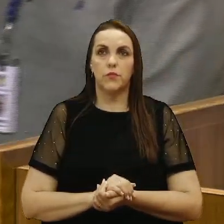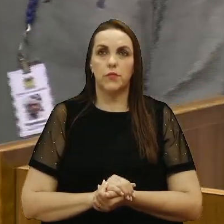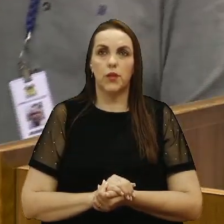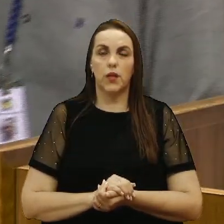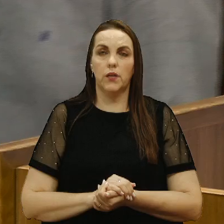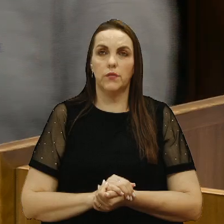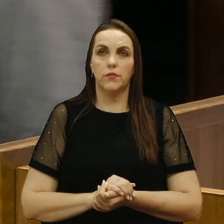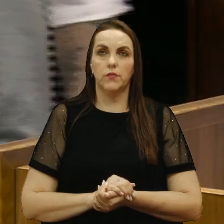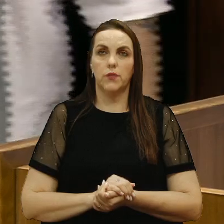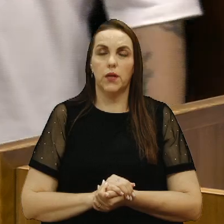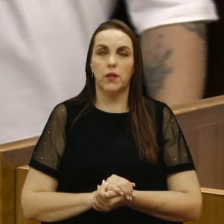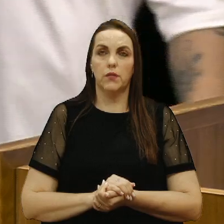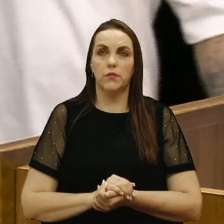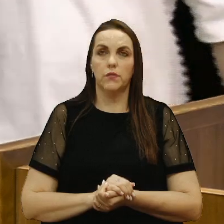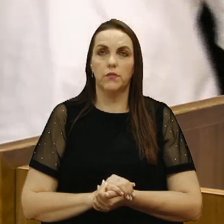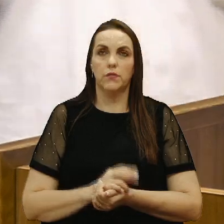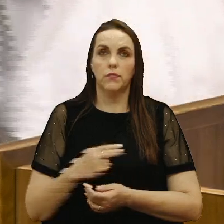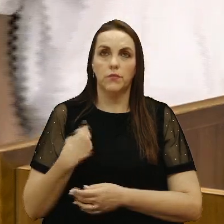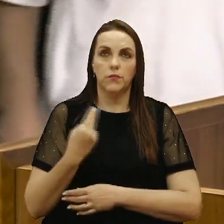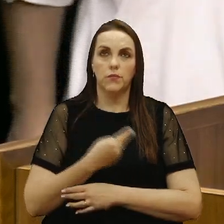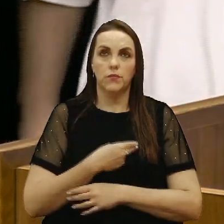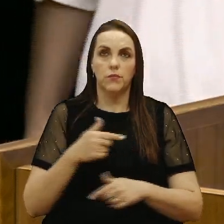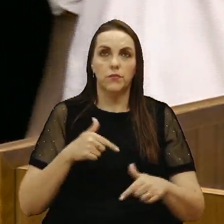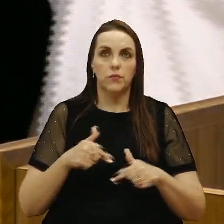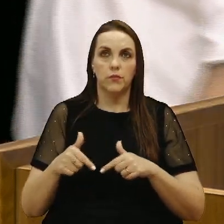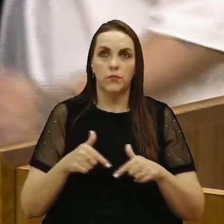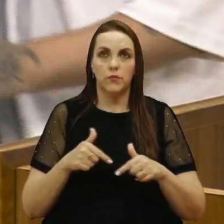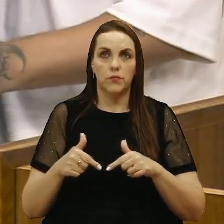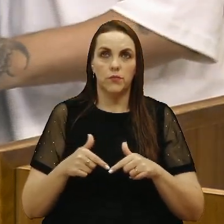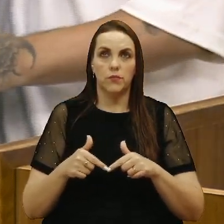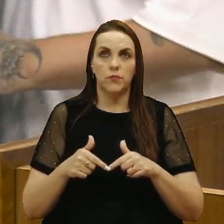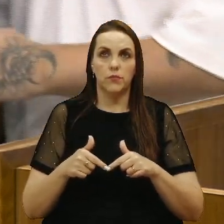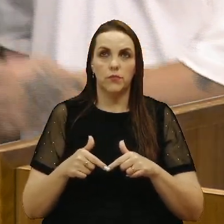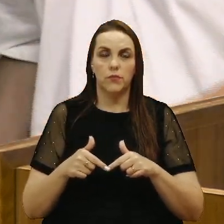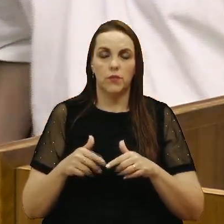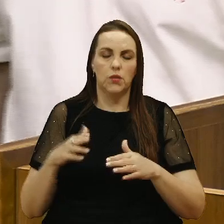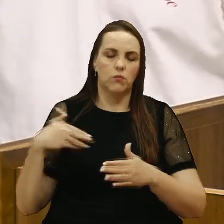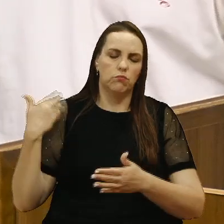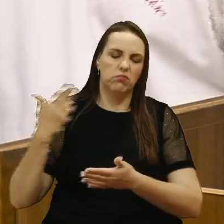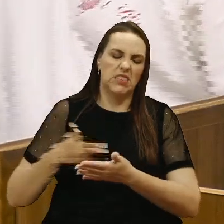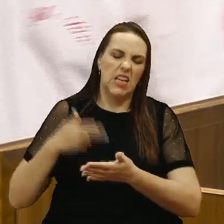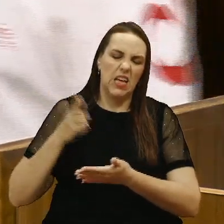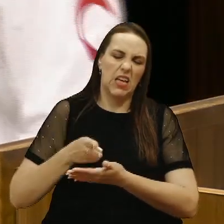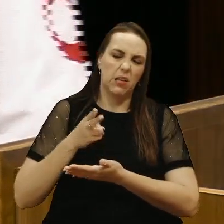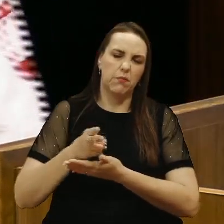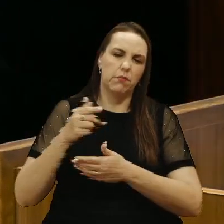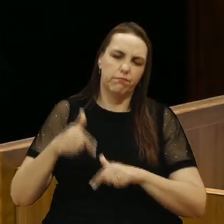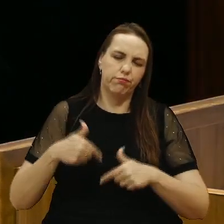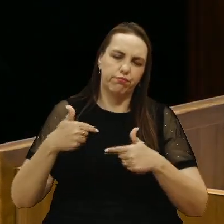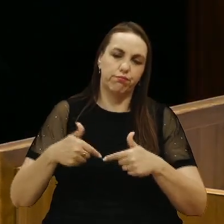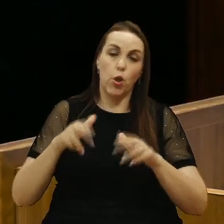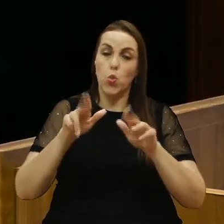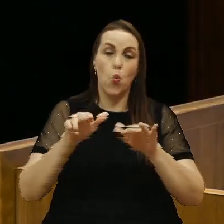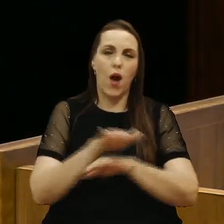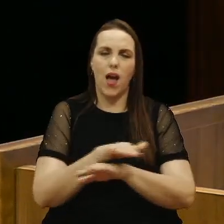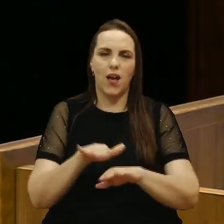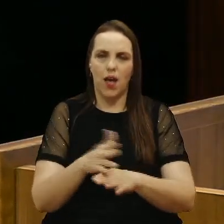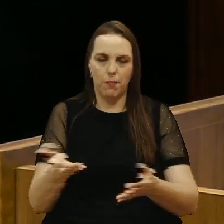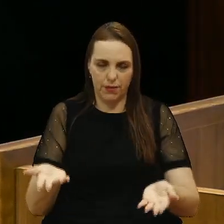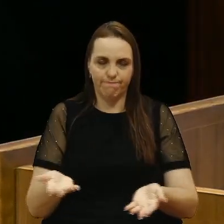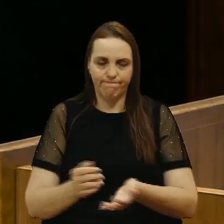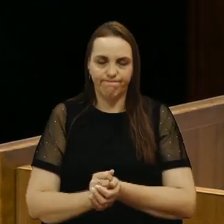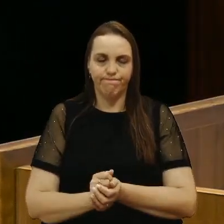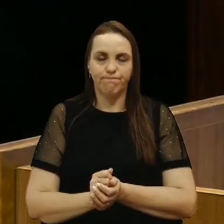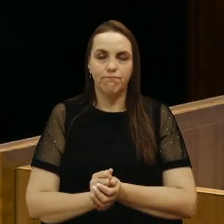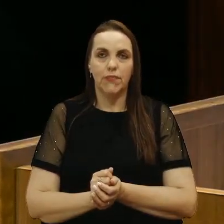nesse nosso trabalho infindável, como a gente diz, né? Mas antes de começar a importante